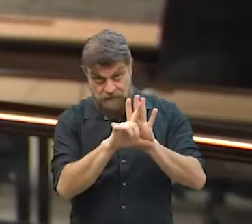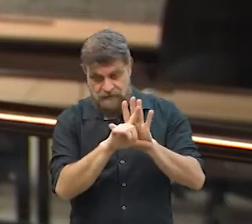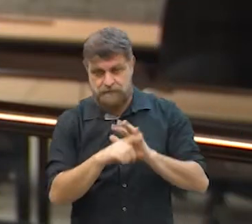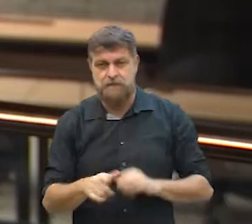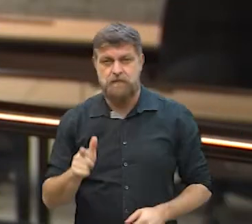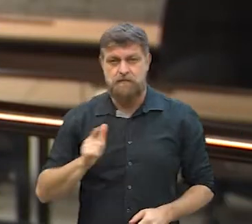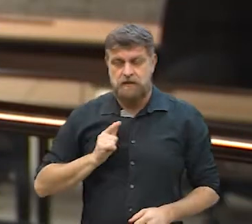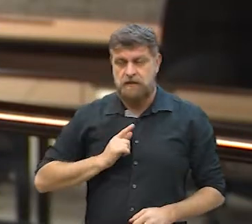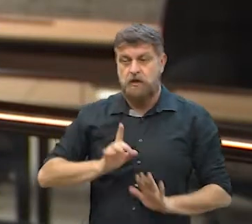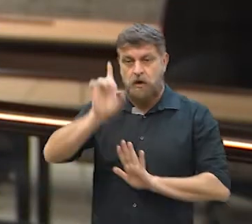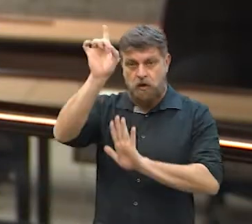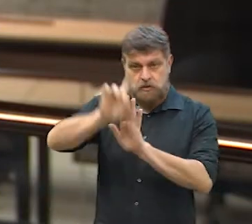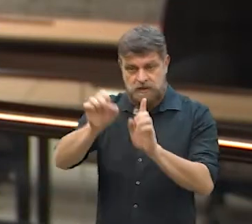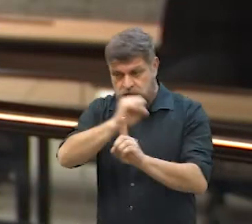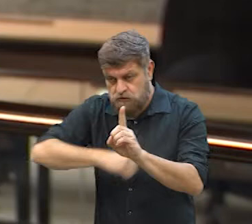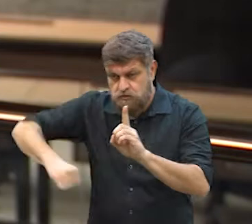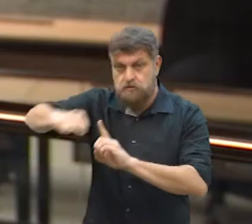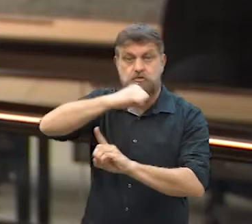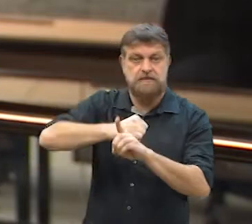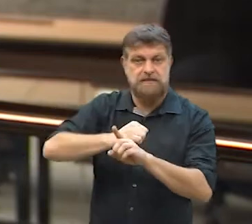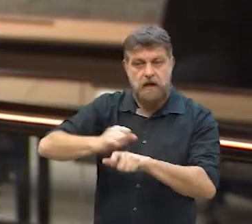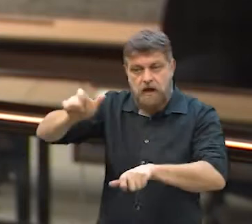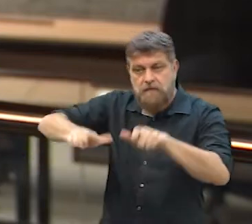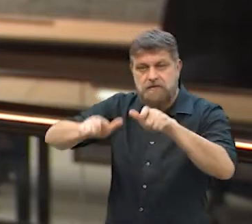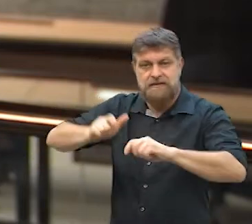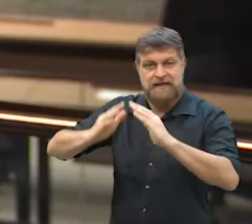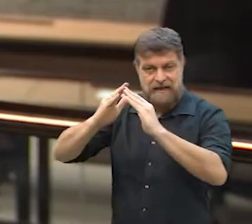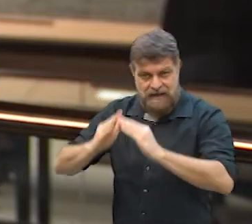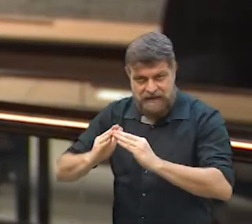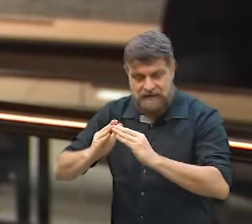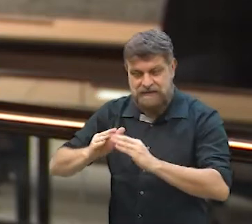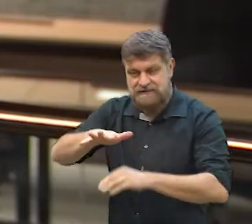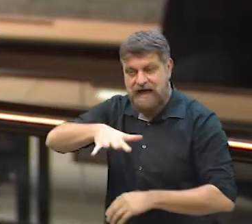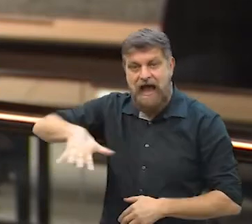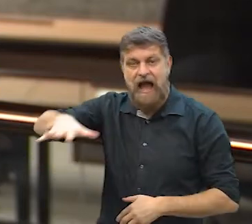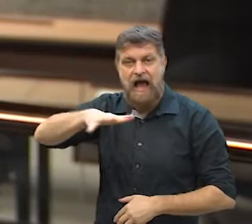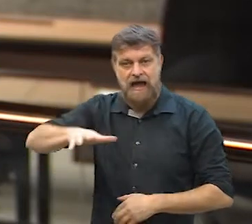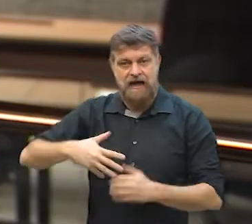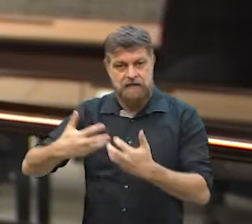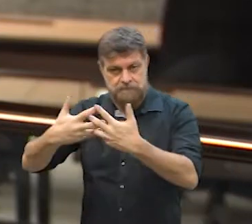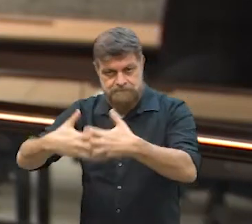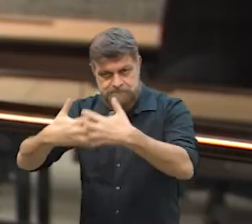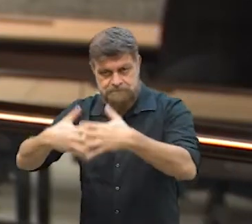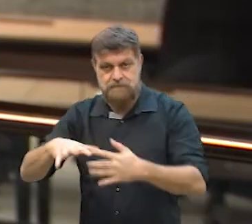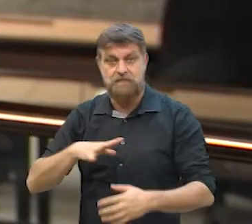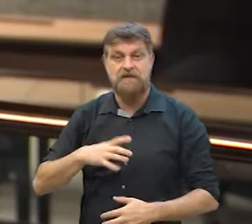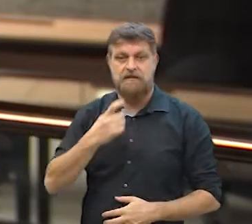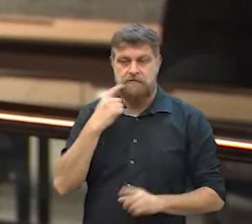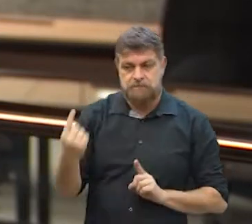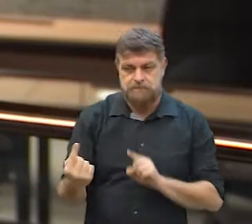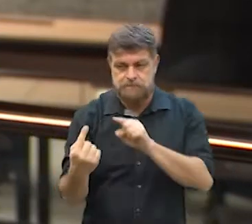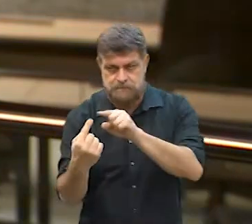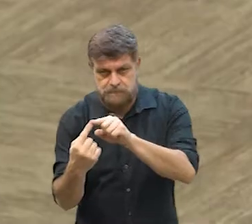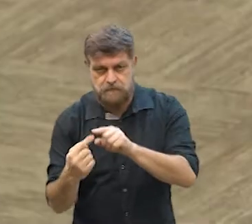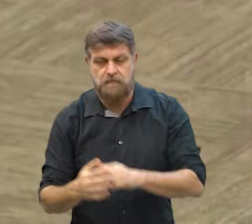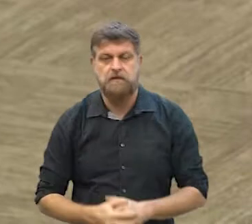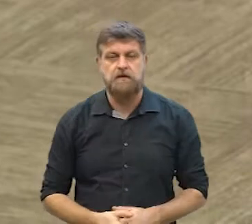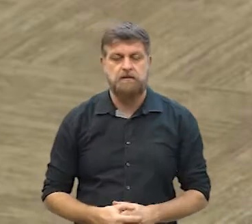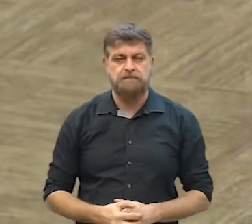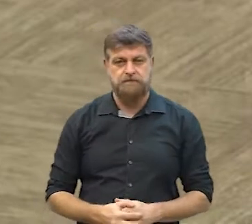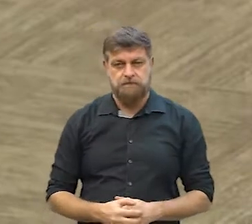desconformidade com a lei promovendo o direito social à moradia a função social da propriedade e da cidade